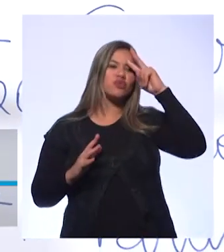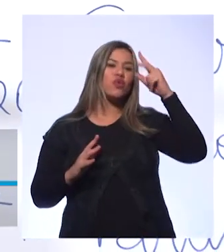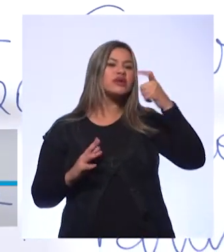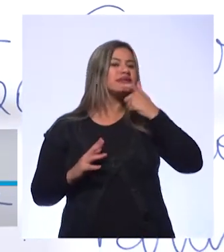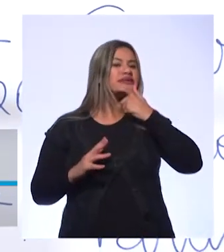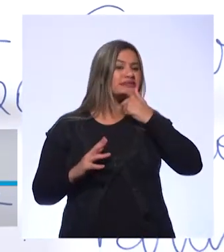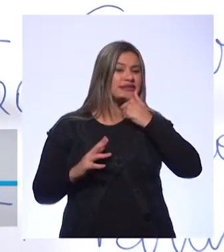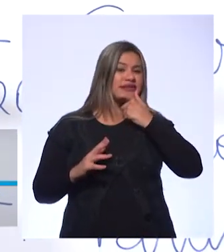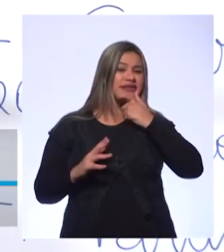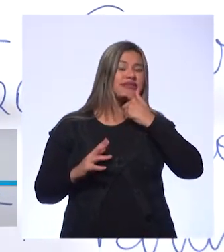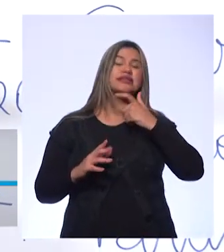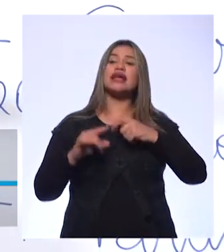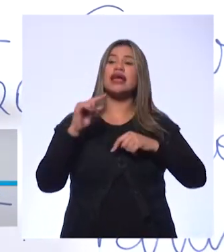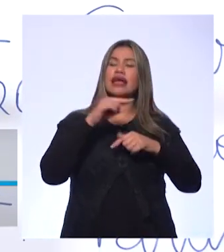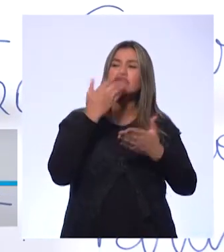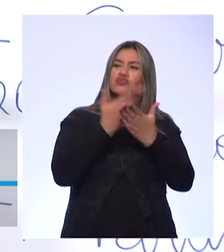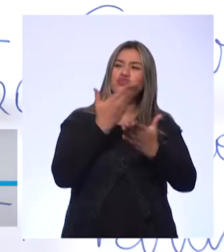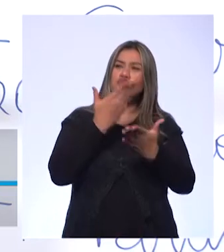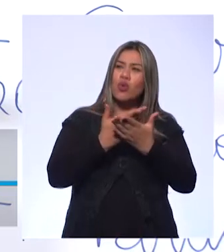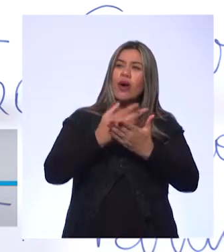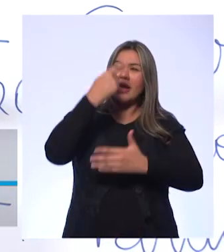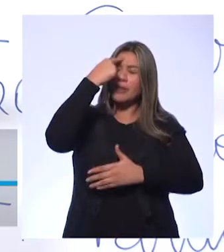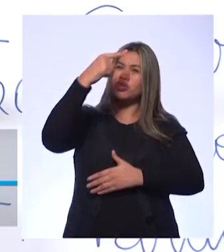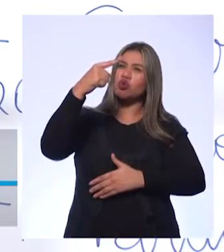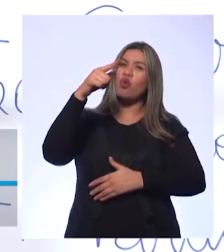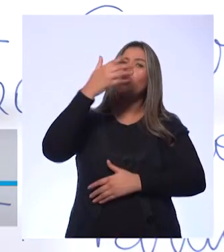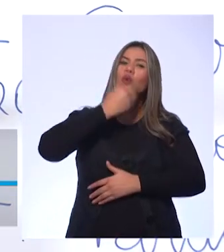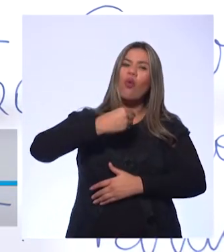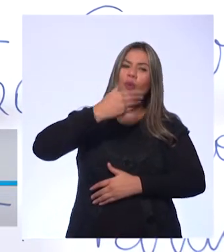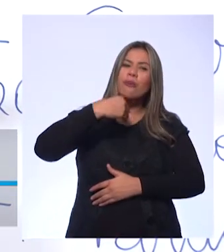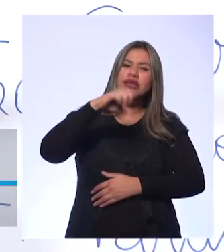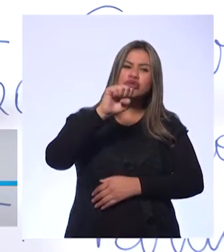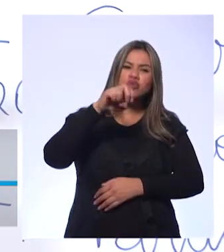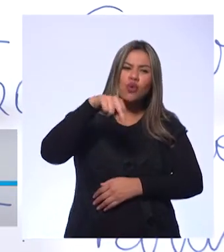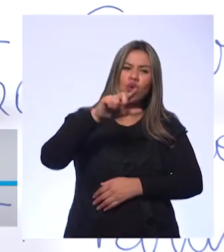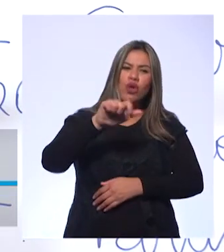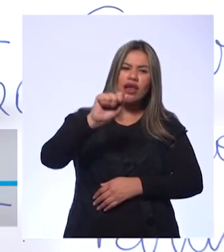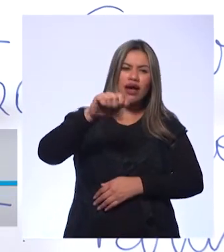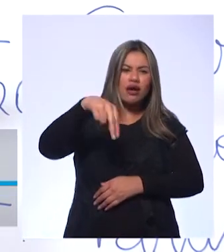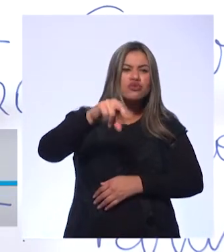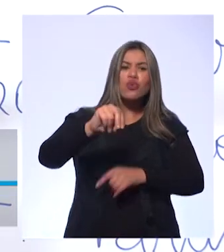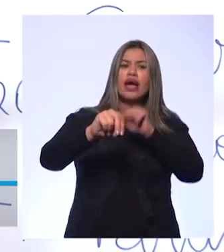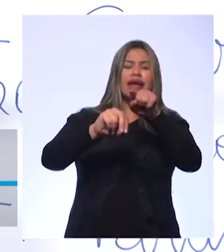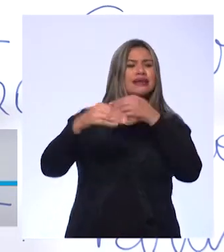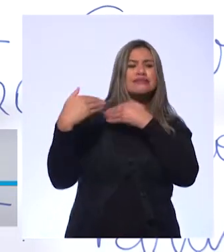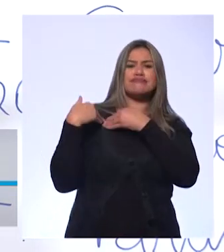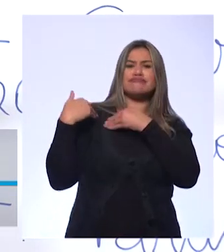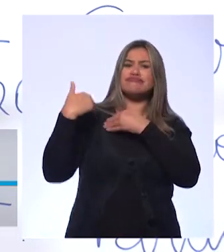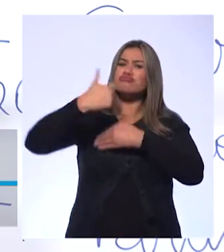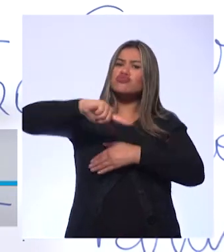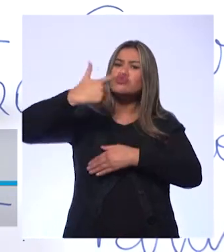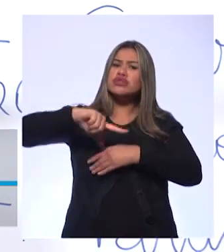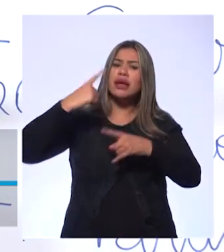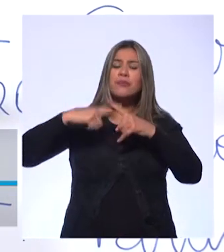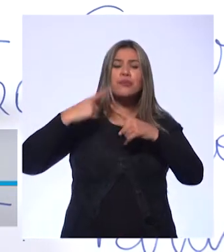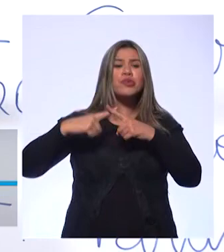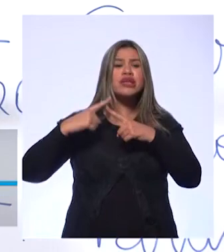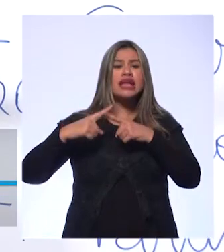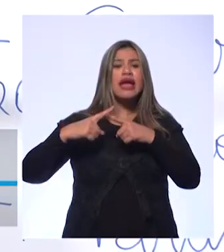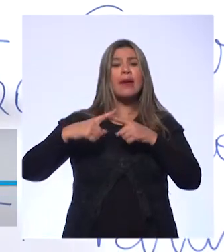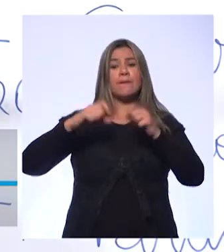López ele foi responsável deveria ter mercado Essa guerra porque muitas pessoas morreram no Paraguai